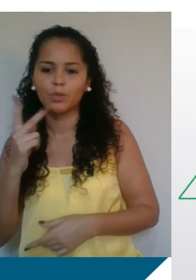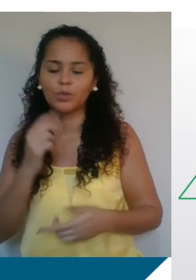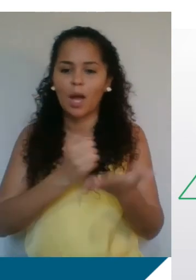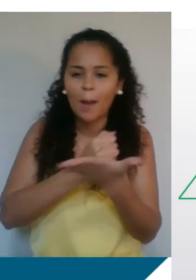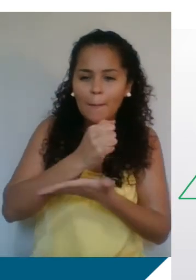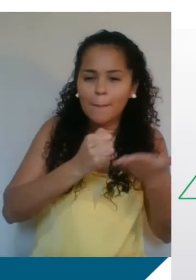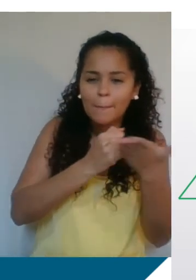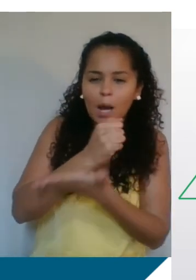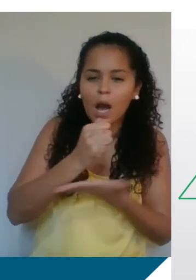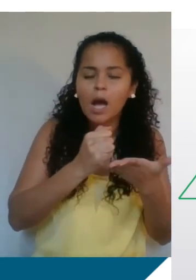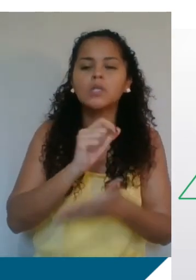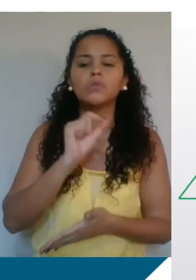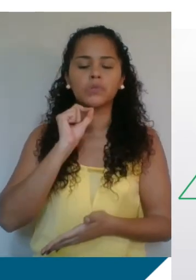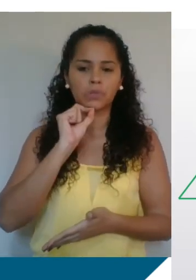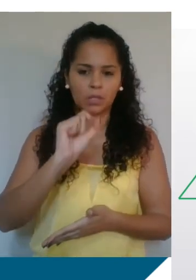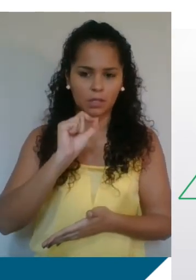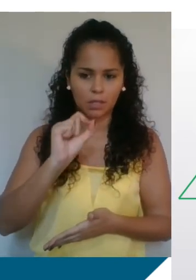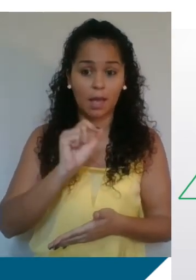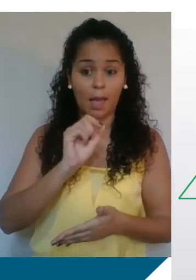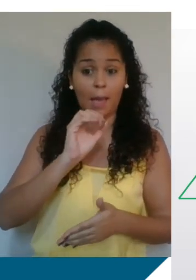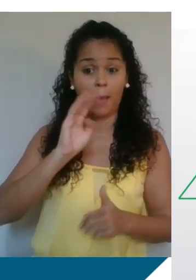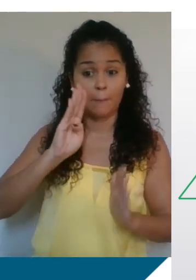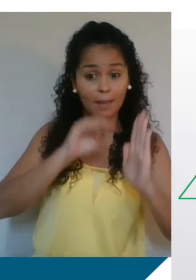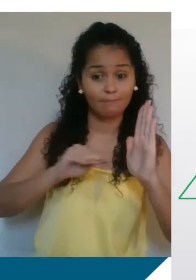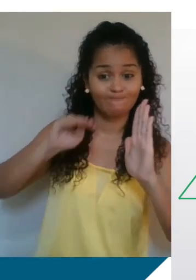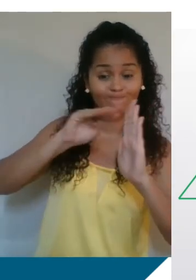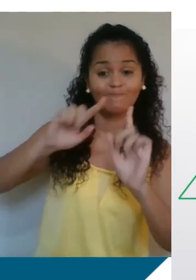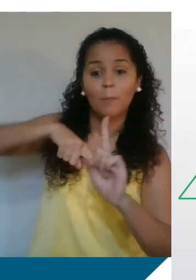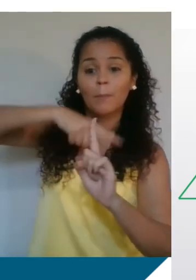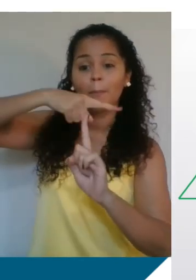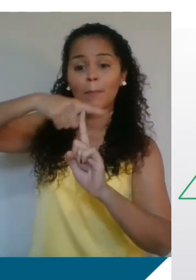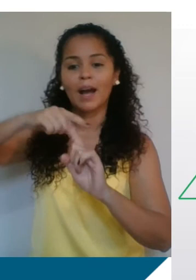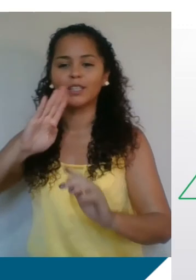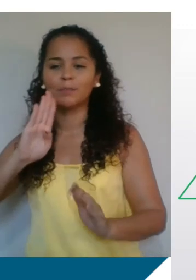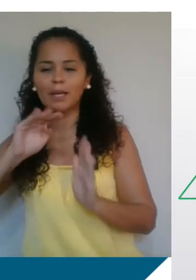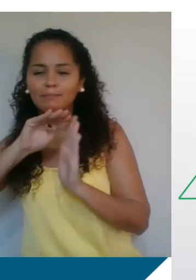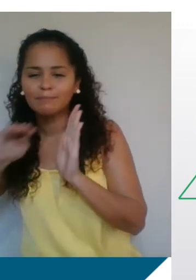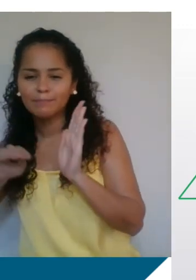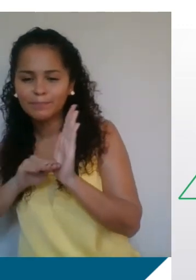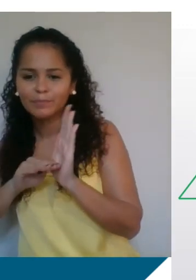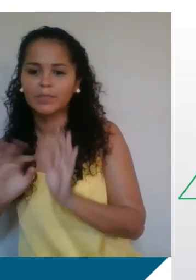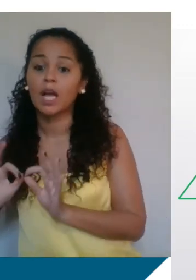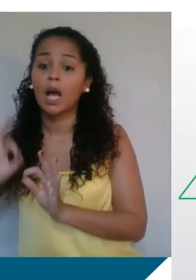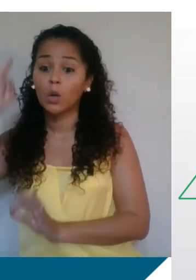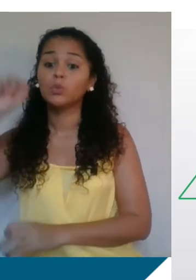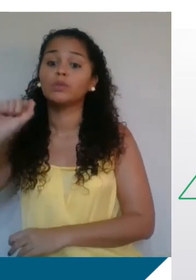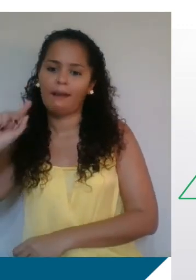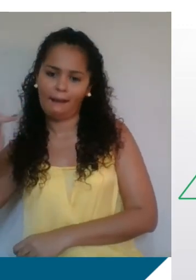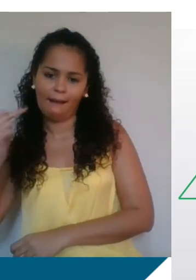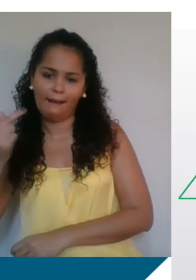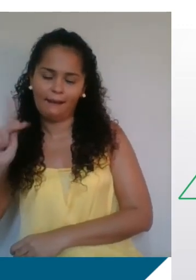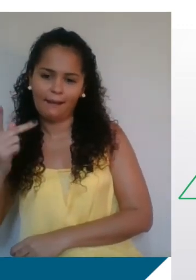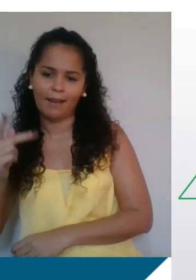medida é Bzão mais Bzinho. A altura, um segmento de medida H. Dessa forma, a área do